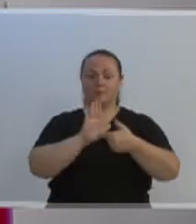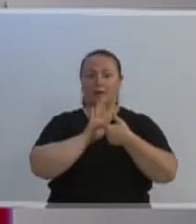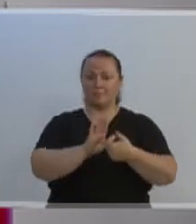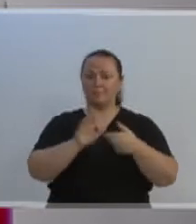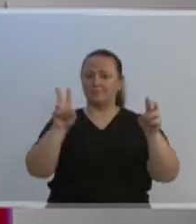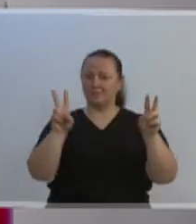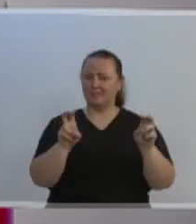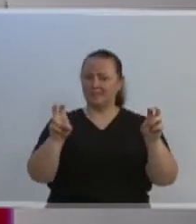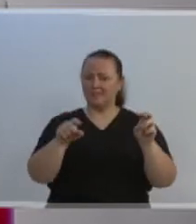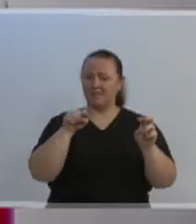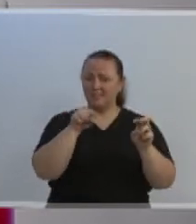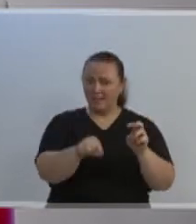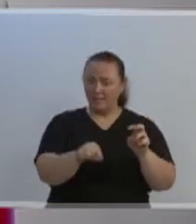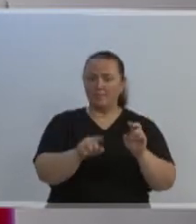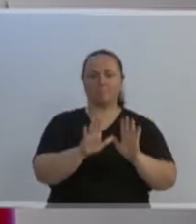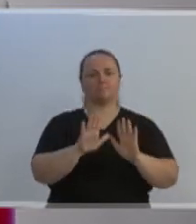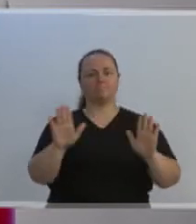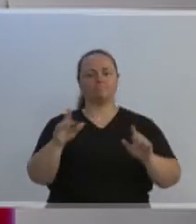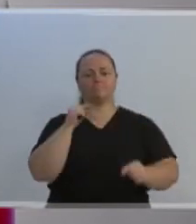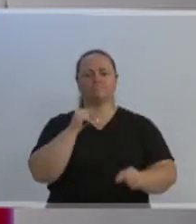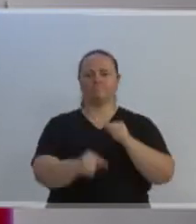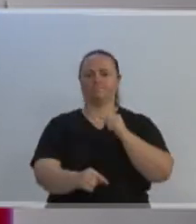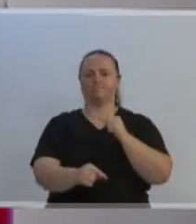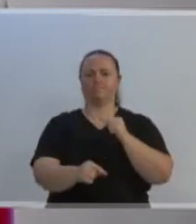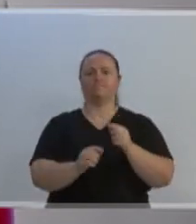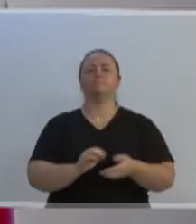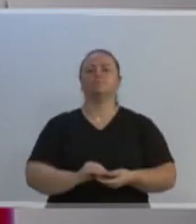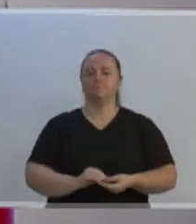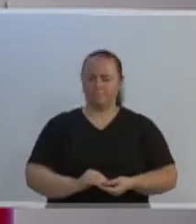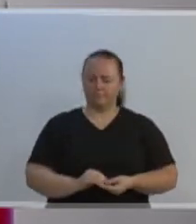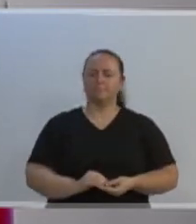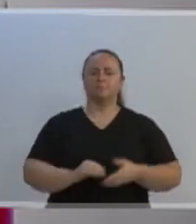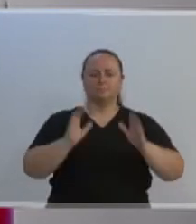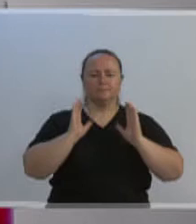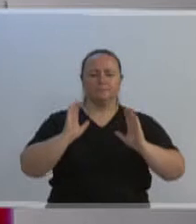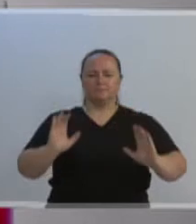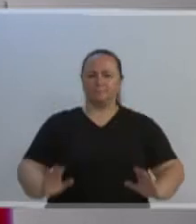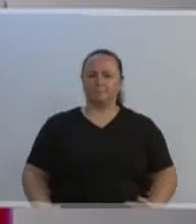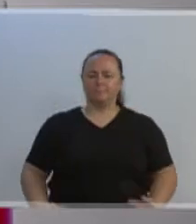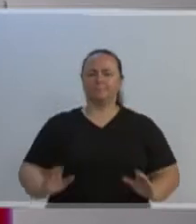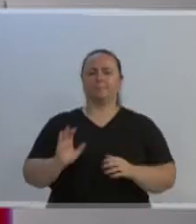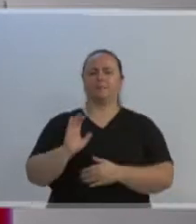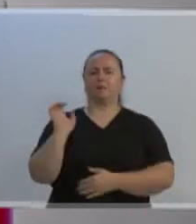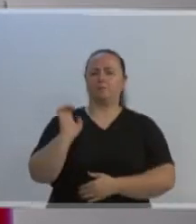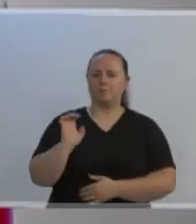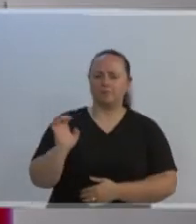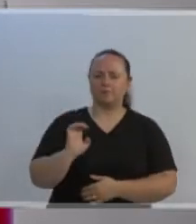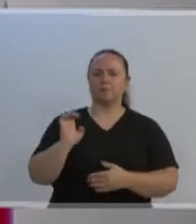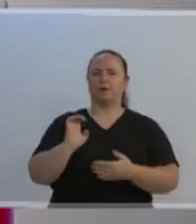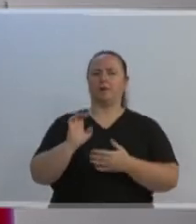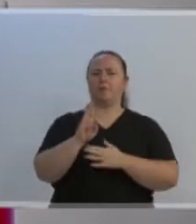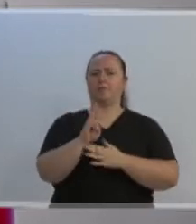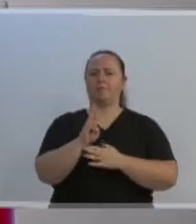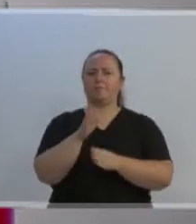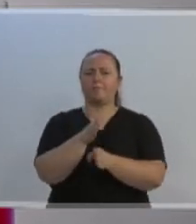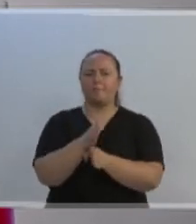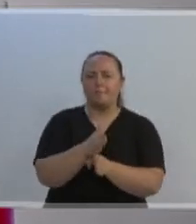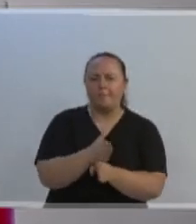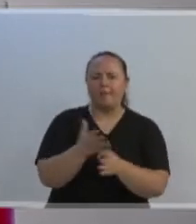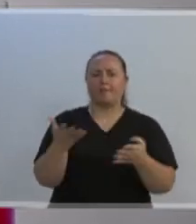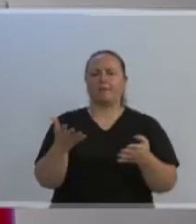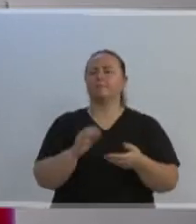temas relacionados aos comportamentos sexuais, homossexualismo, bissexualismo, transexualismo, etc., e